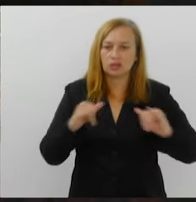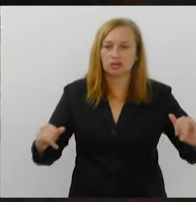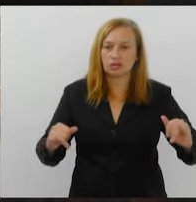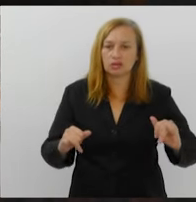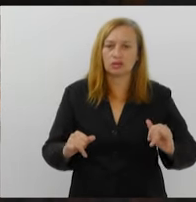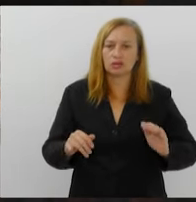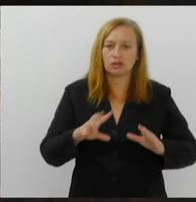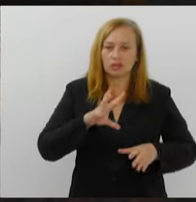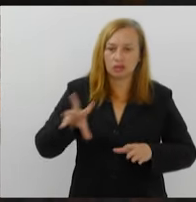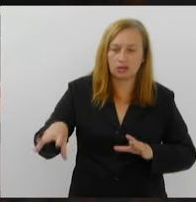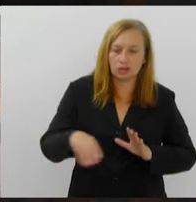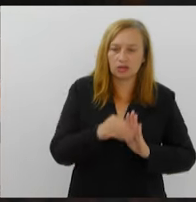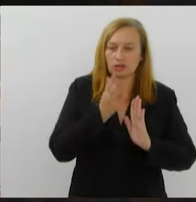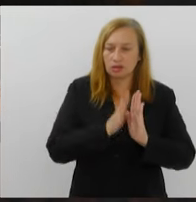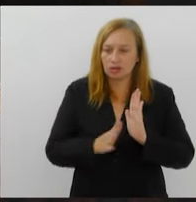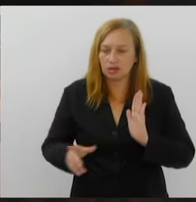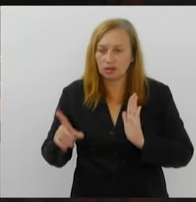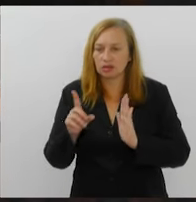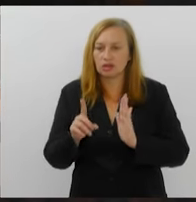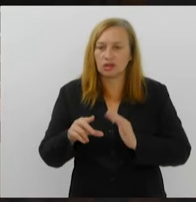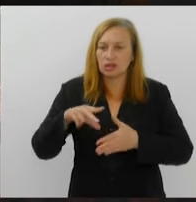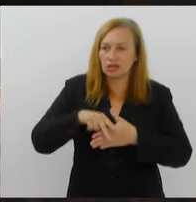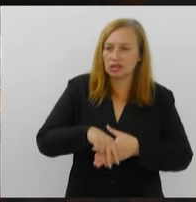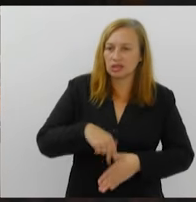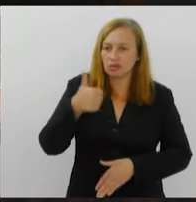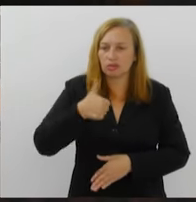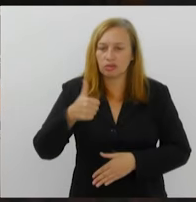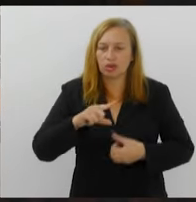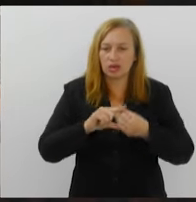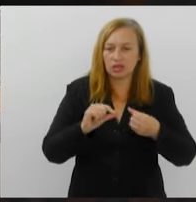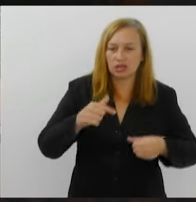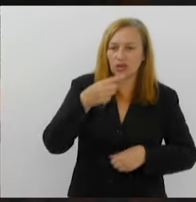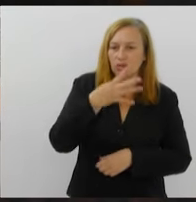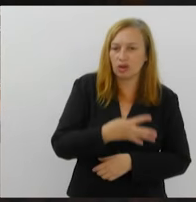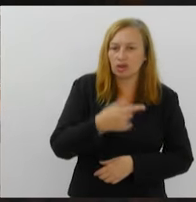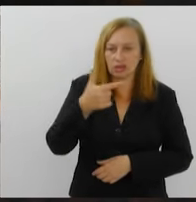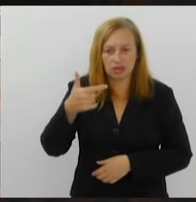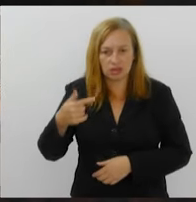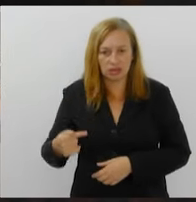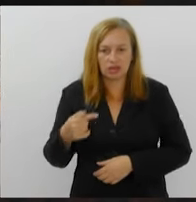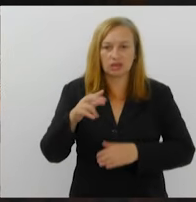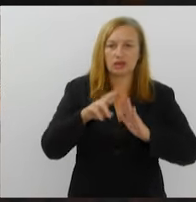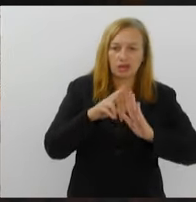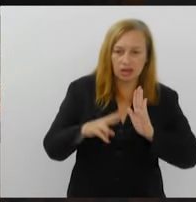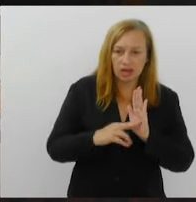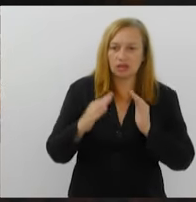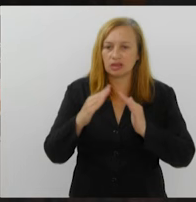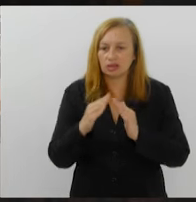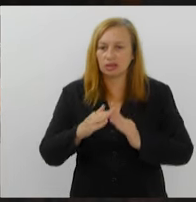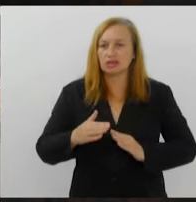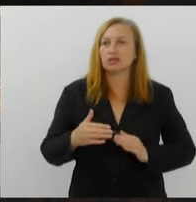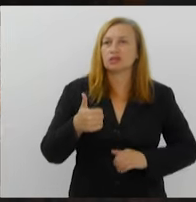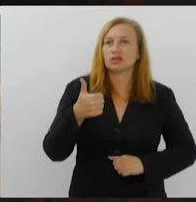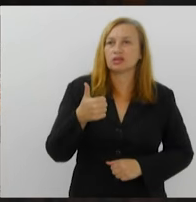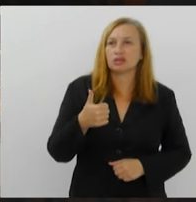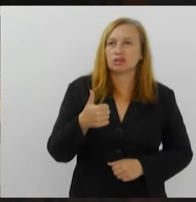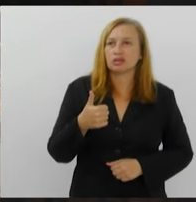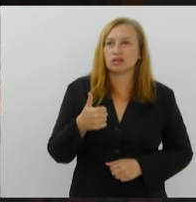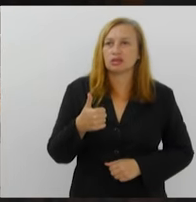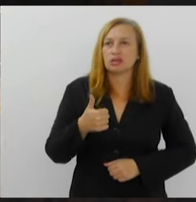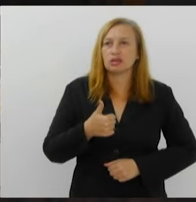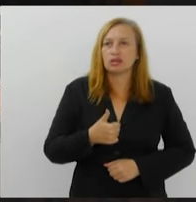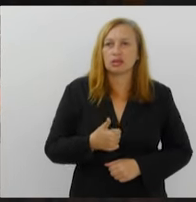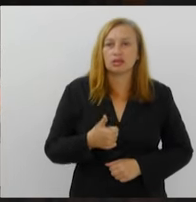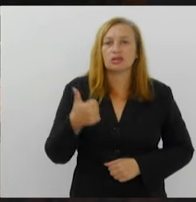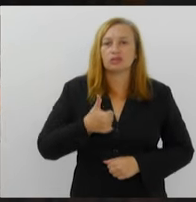Anuncio, incluído na ordem do dia, de acordo com o inciso 1º do artigo 47 do Regimento Interno, em tramitação ordinária